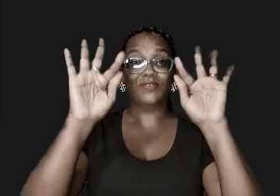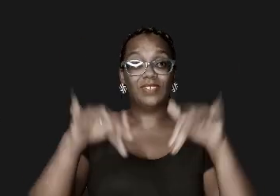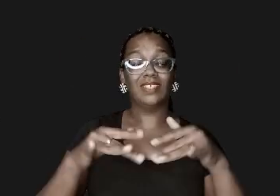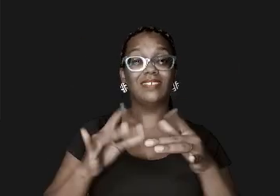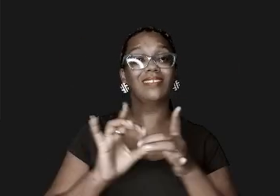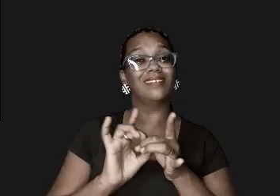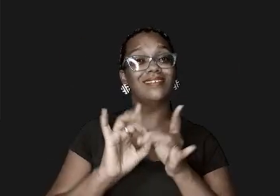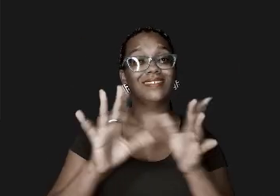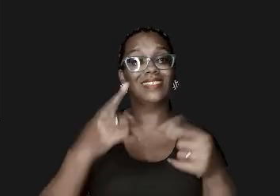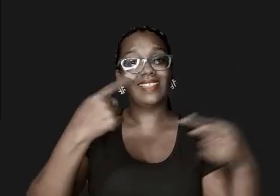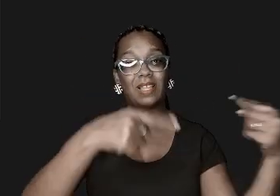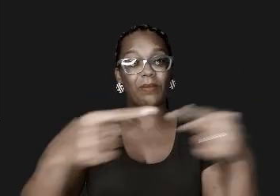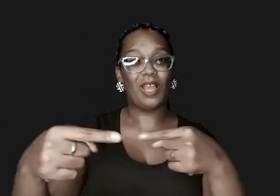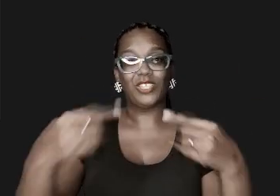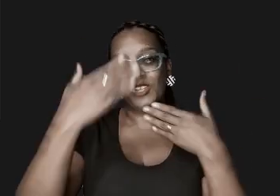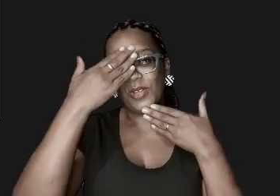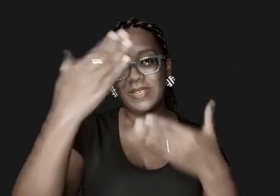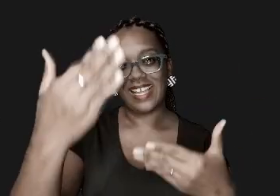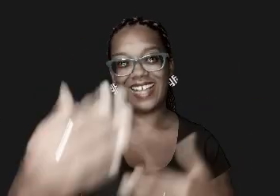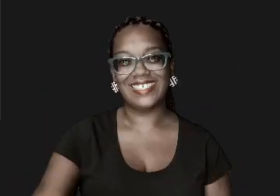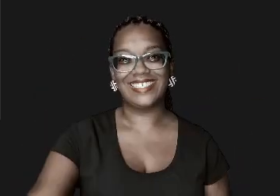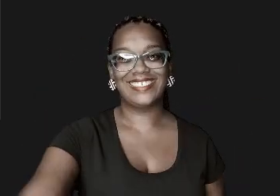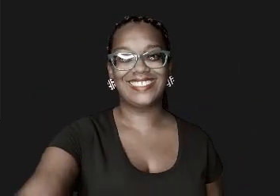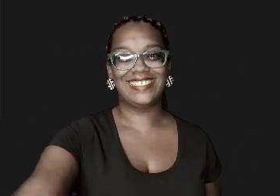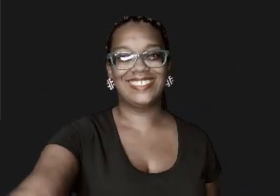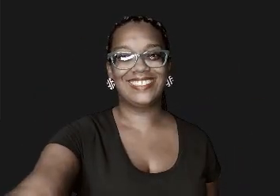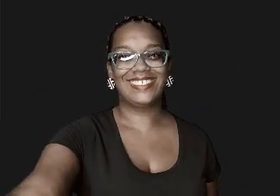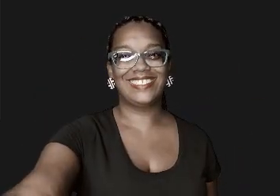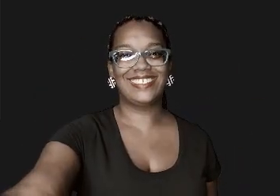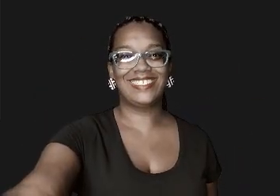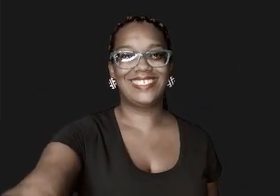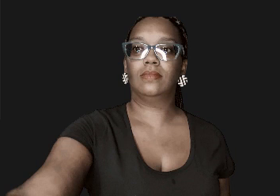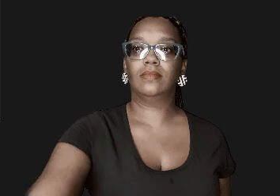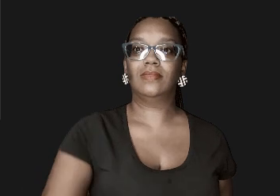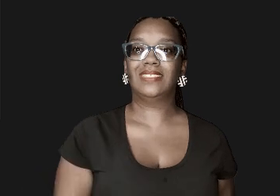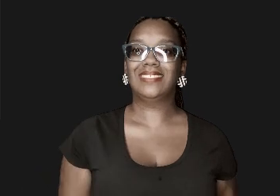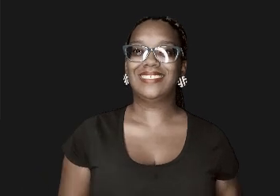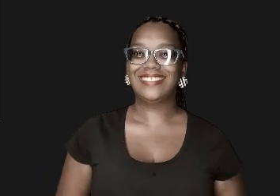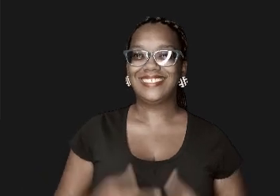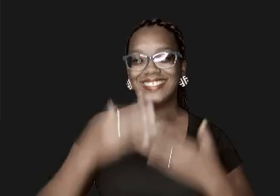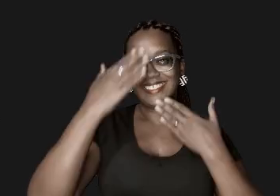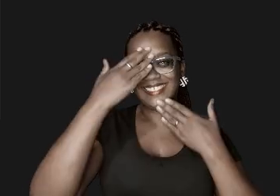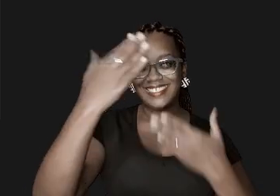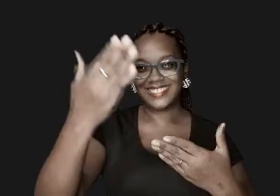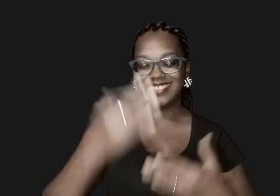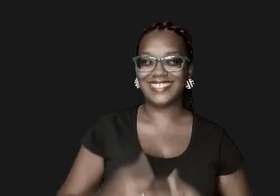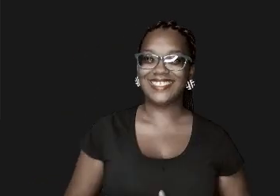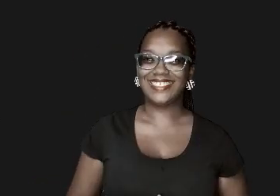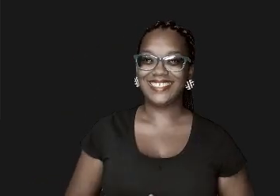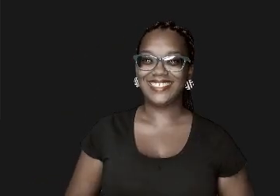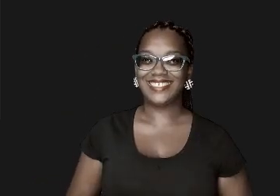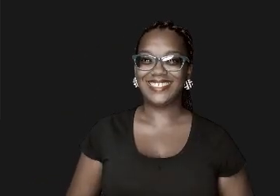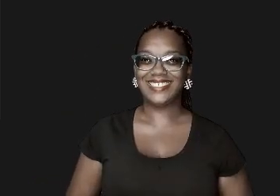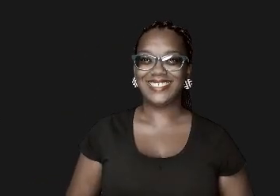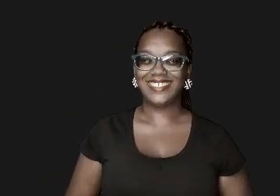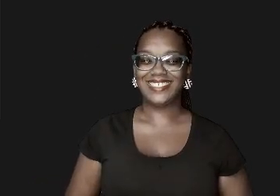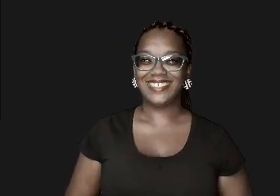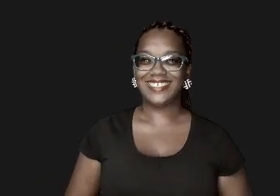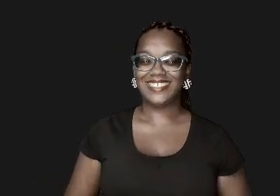manipulação por ativismo social eu encerro para ficar à disposição